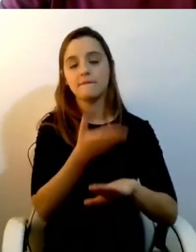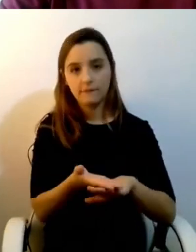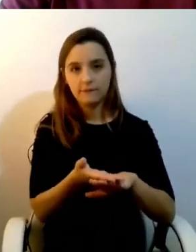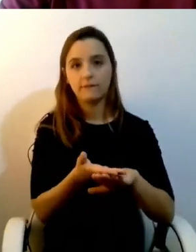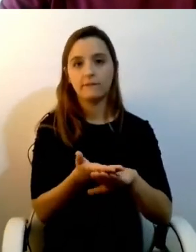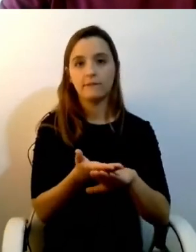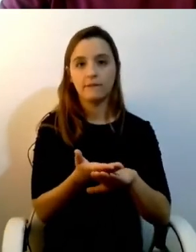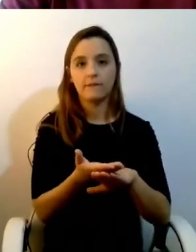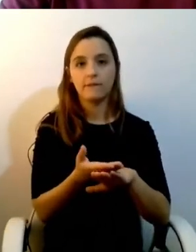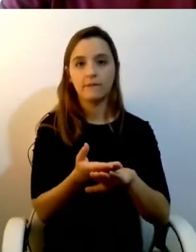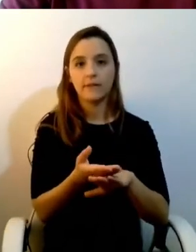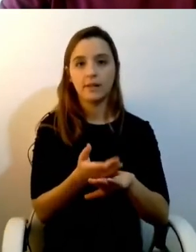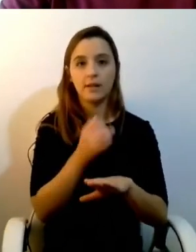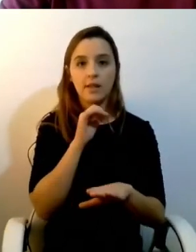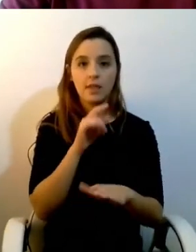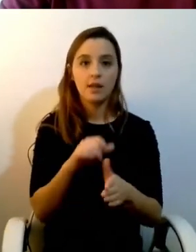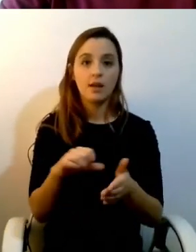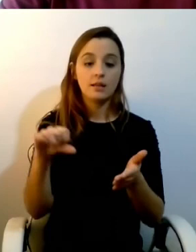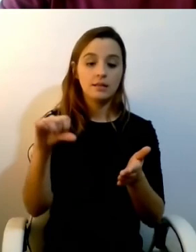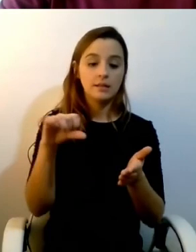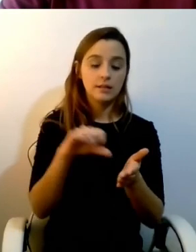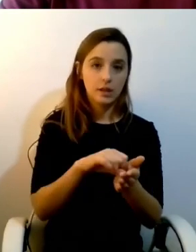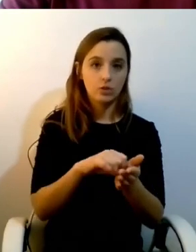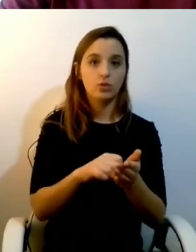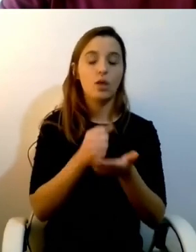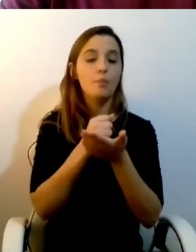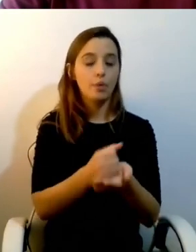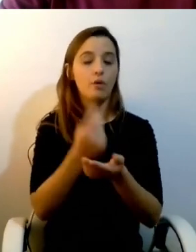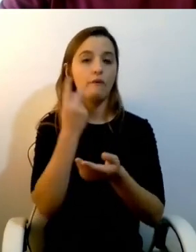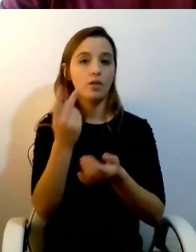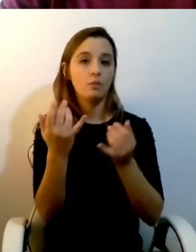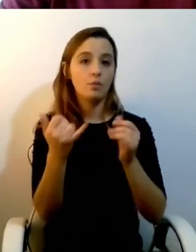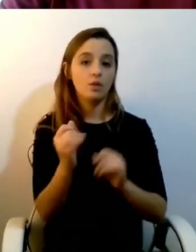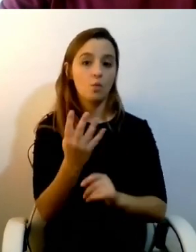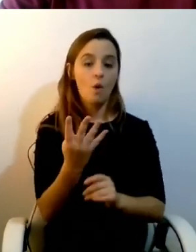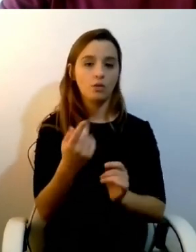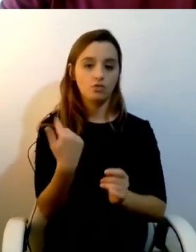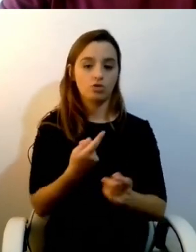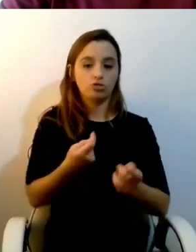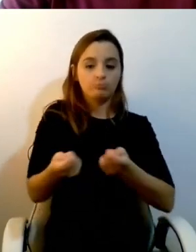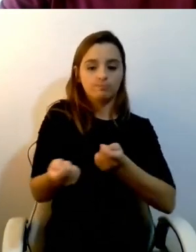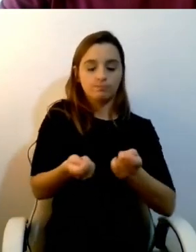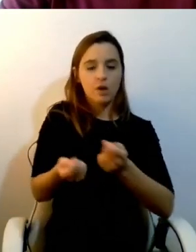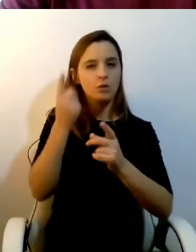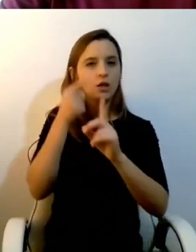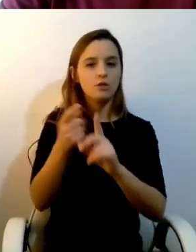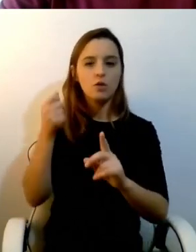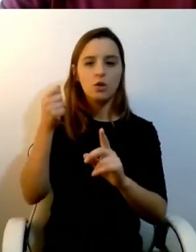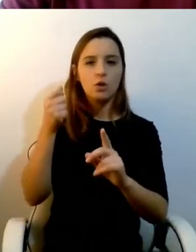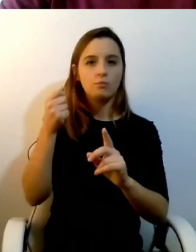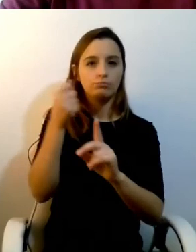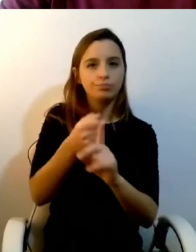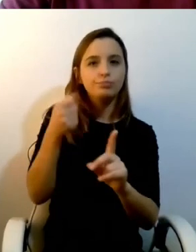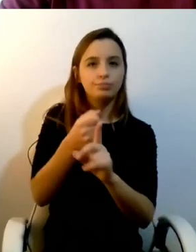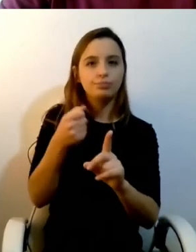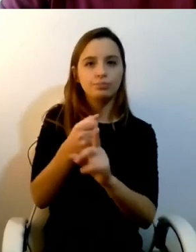de gerirmos 4 centros de apoio à vida independente, a lutar por todos estes objetivos para que seja possível materializar a filosofia de